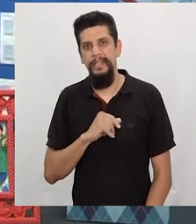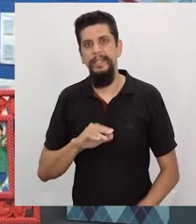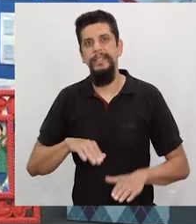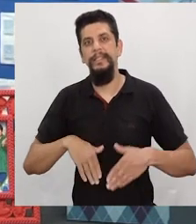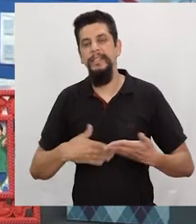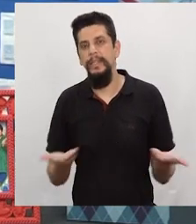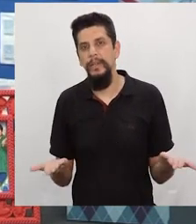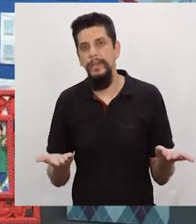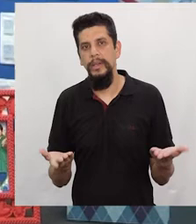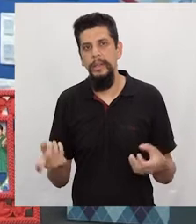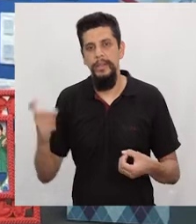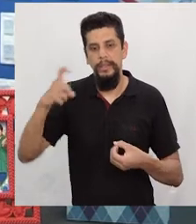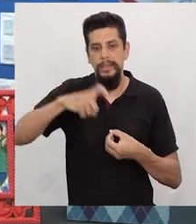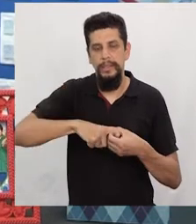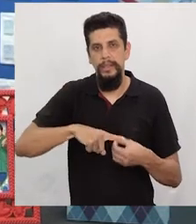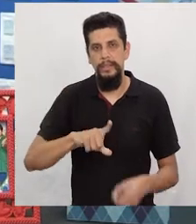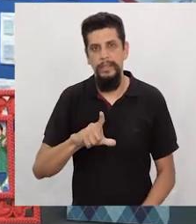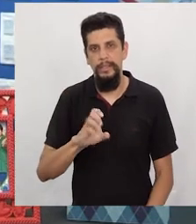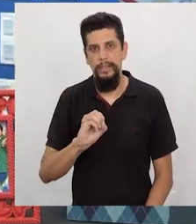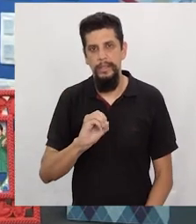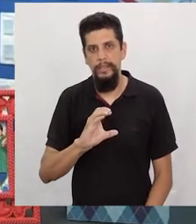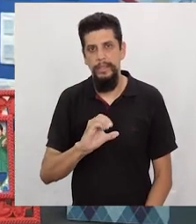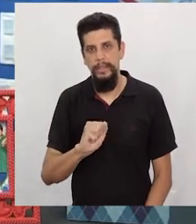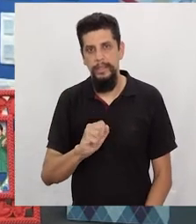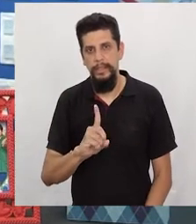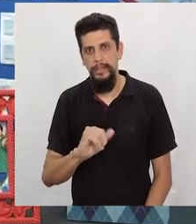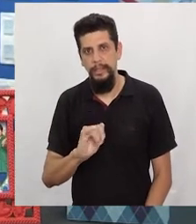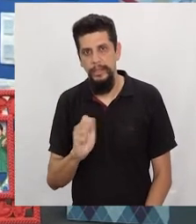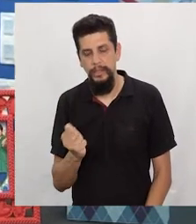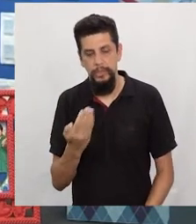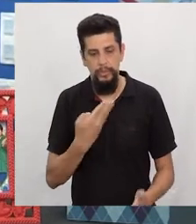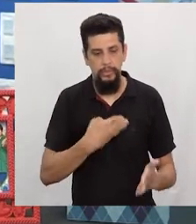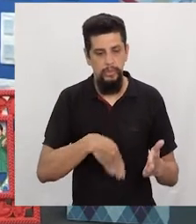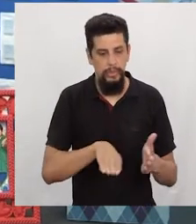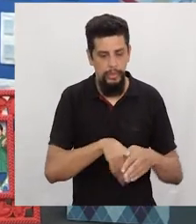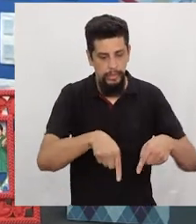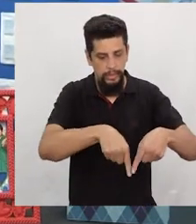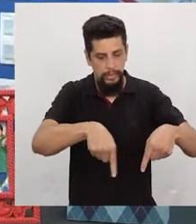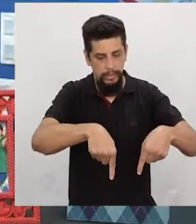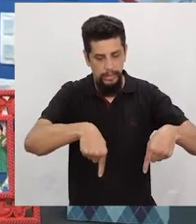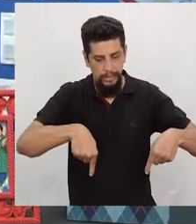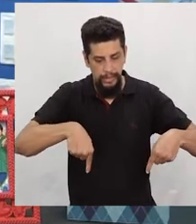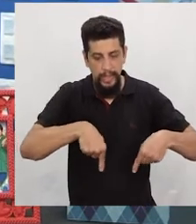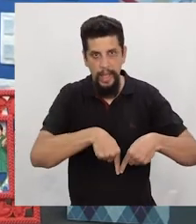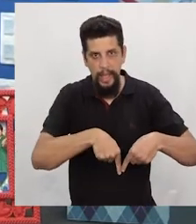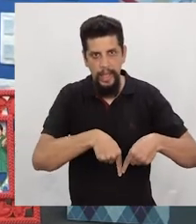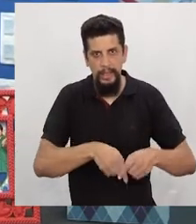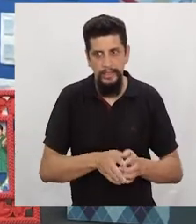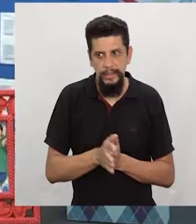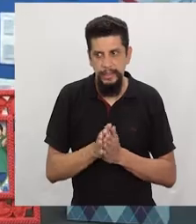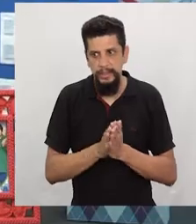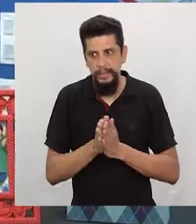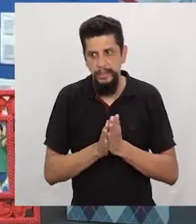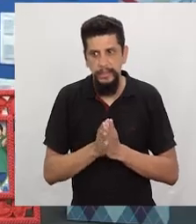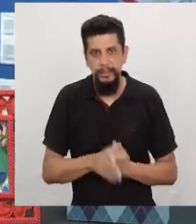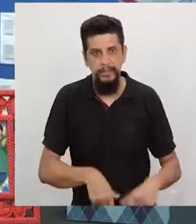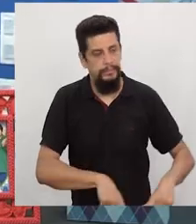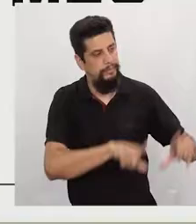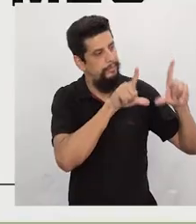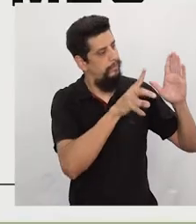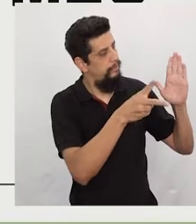então que a dona Leocádia chegou na sala de jantar e... Acompanhe na tela aqui